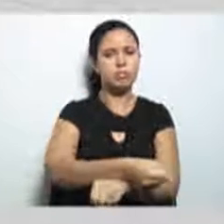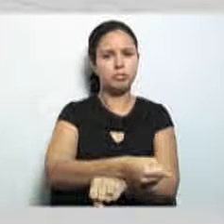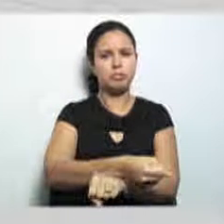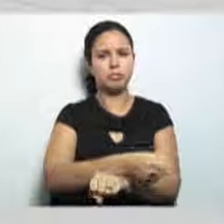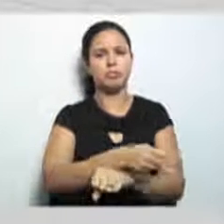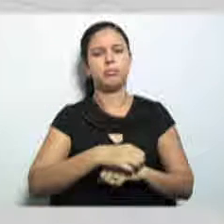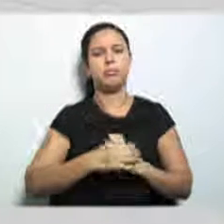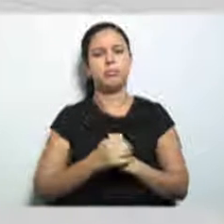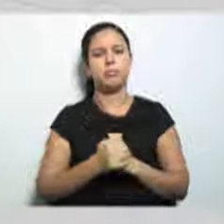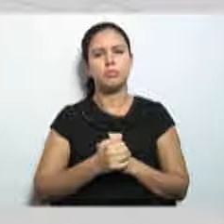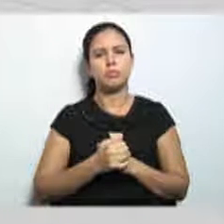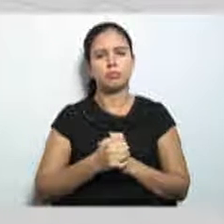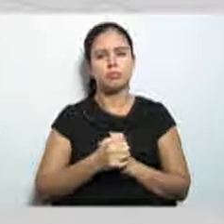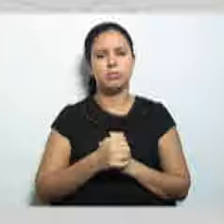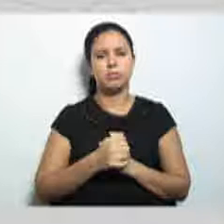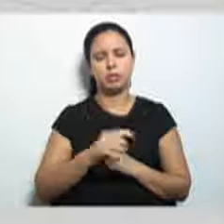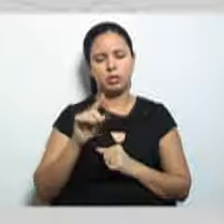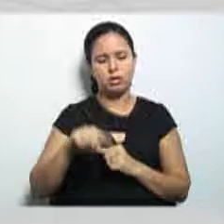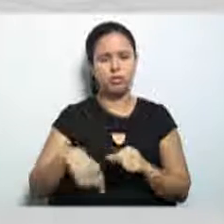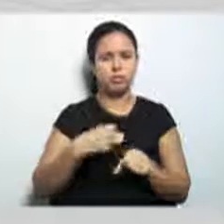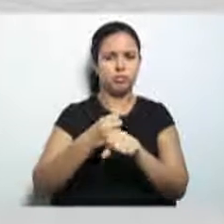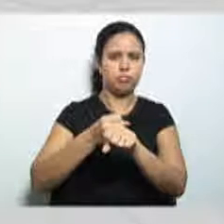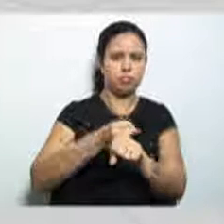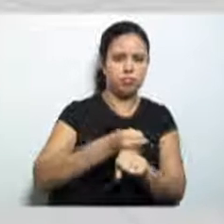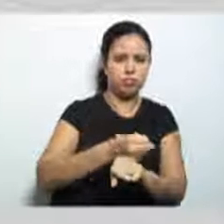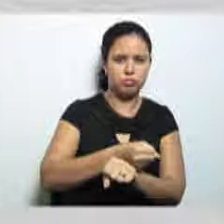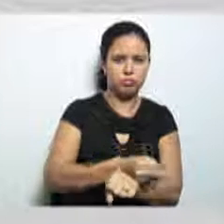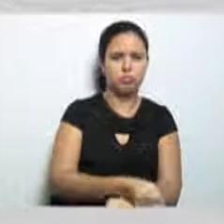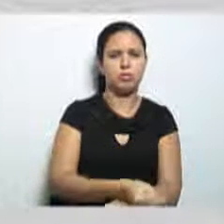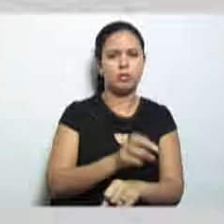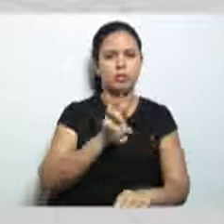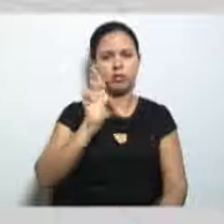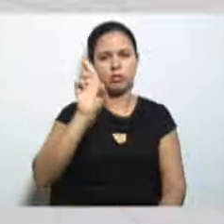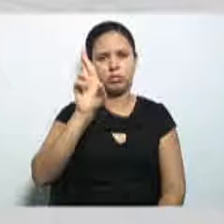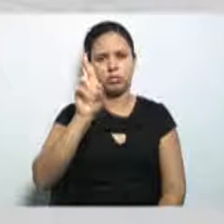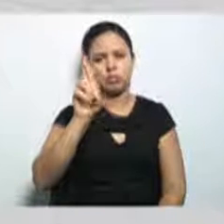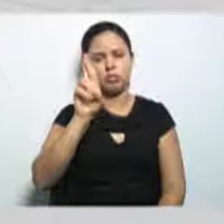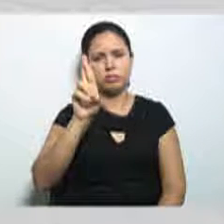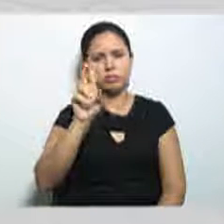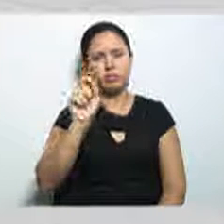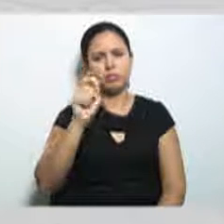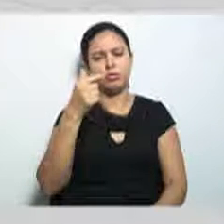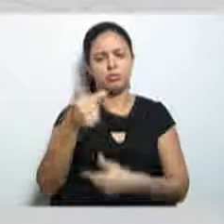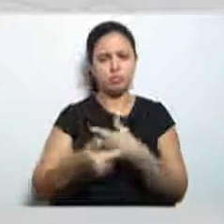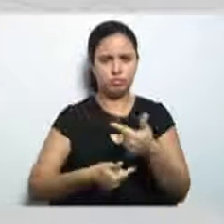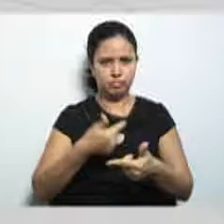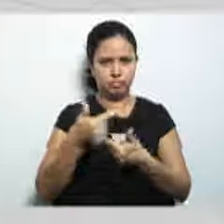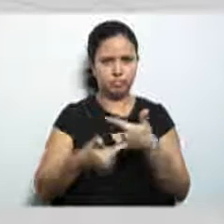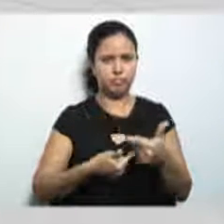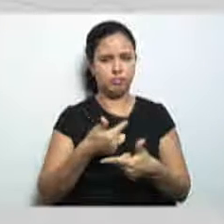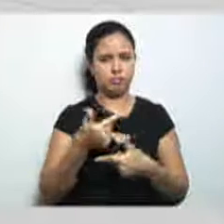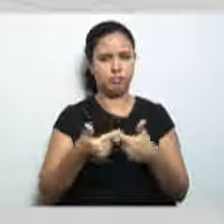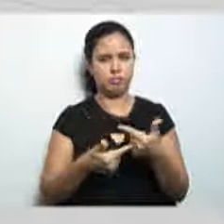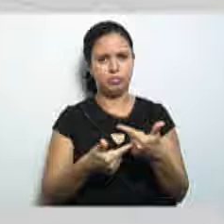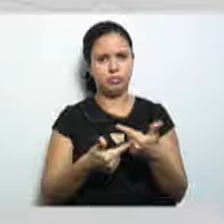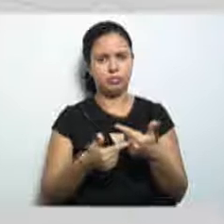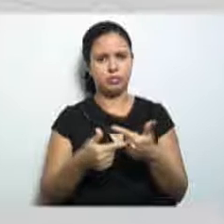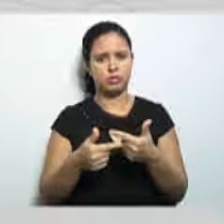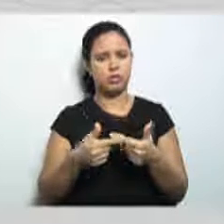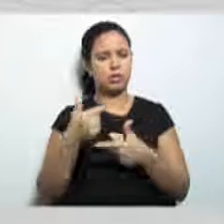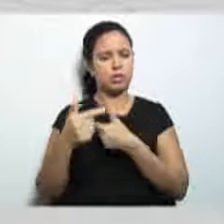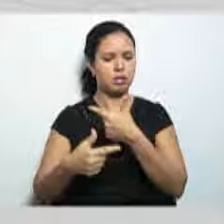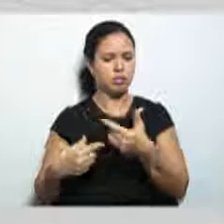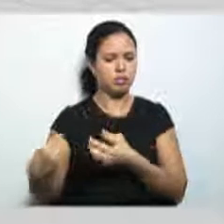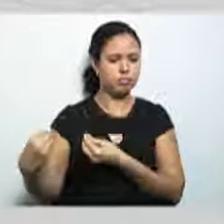escravos. Eles eram submetidos à escravidão, tornando-se responsáveis, através de seu trabalho, pela produção